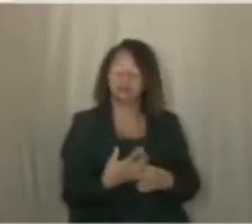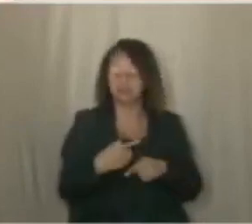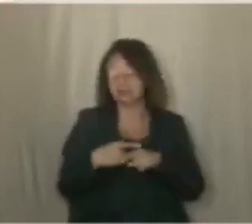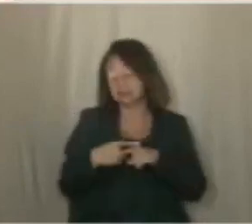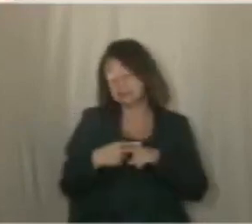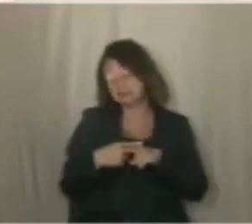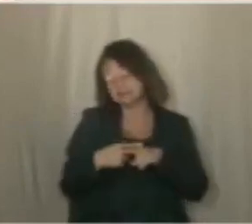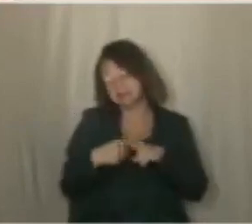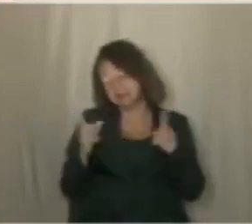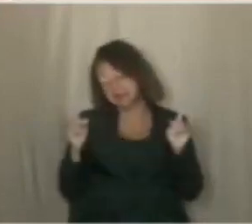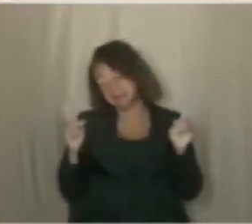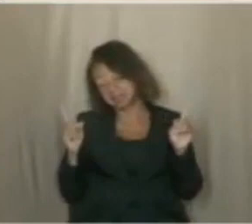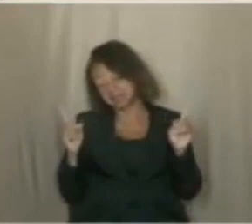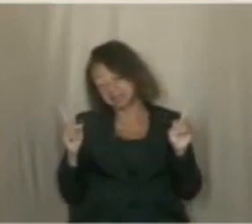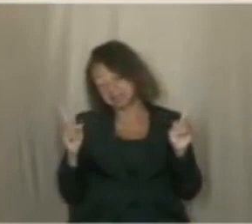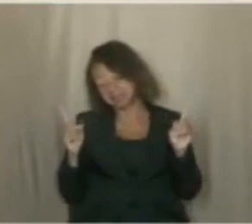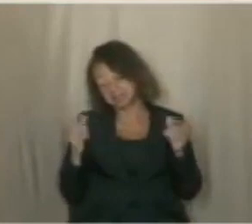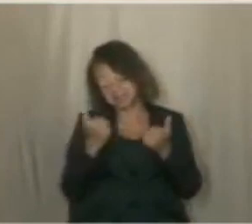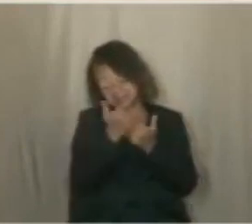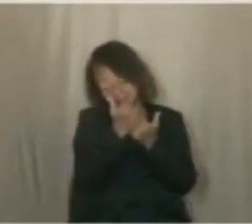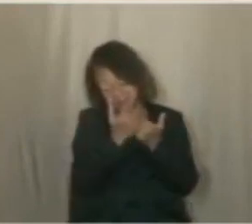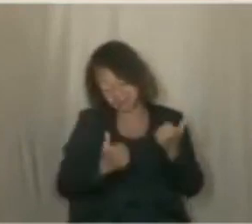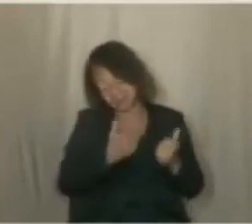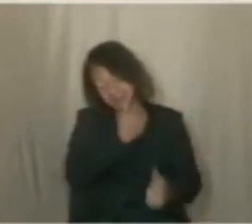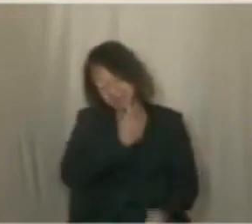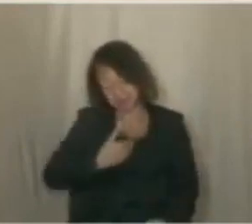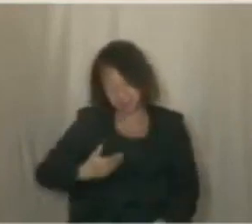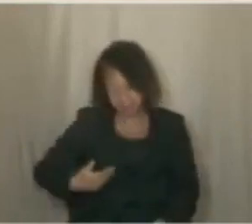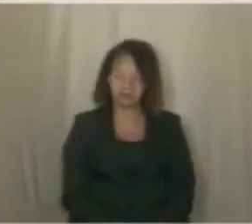Mas a vice-governadora,